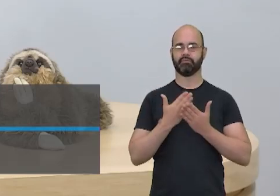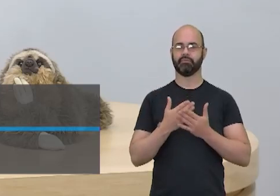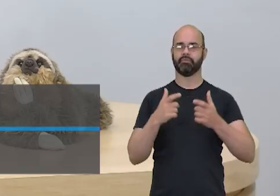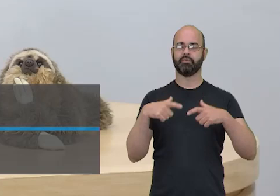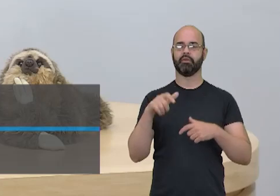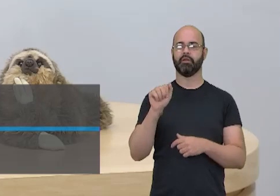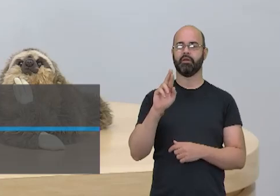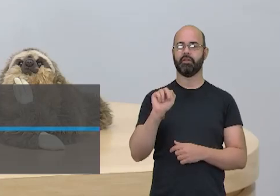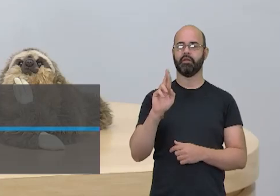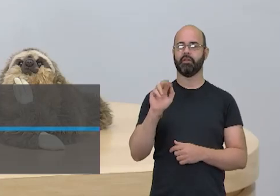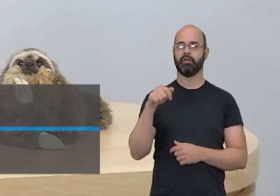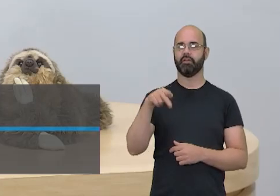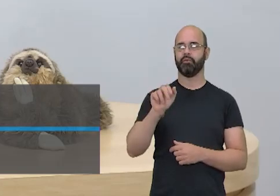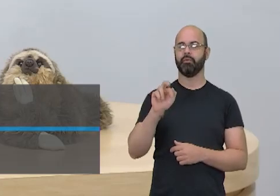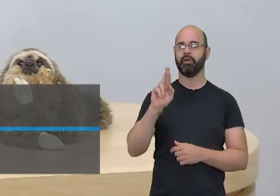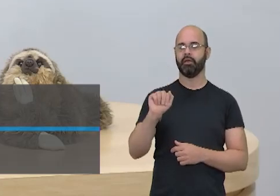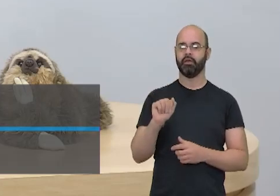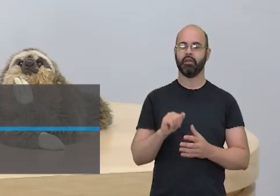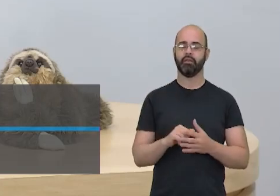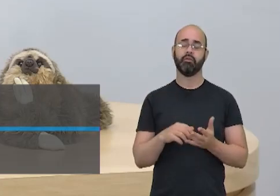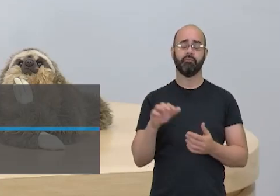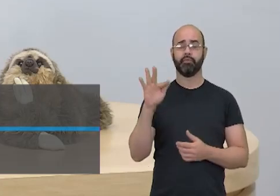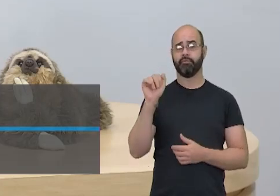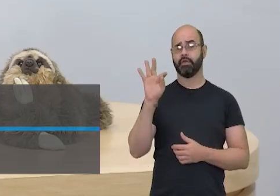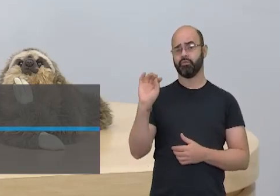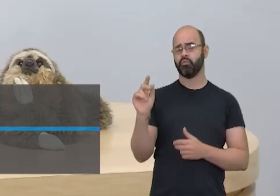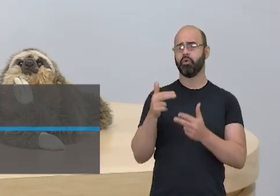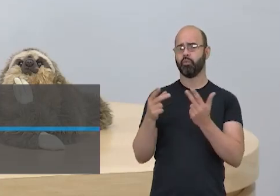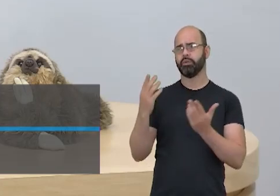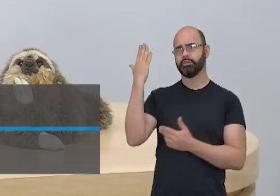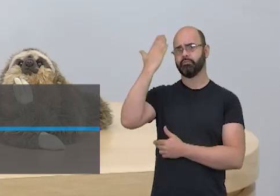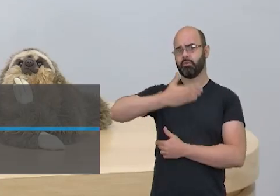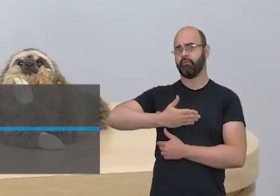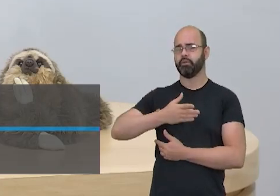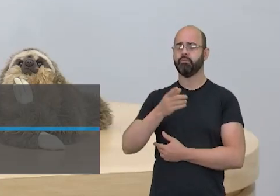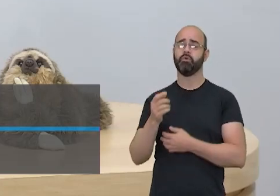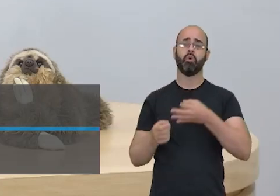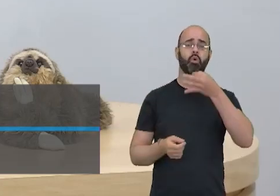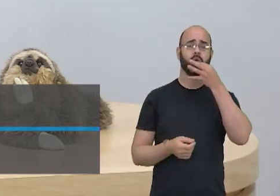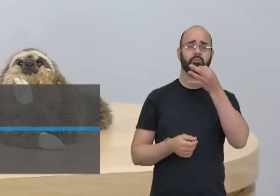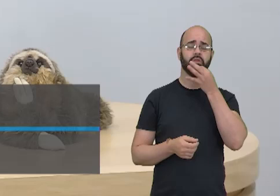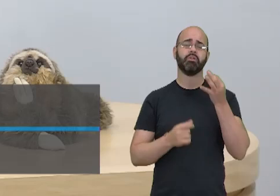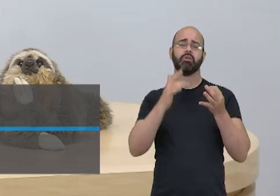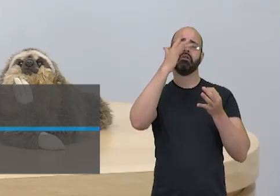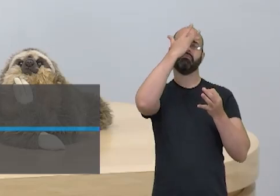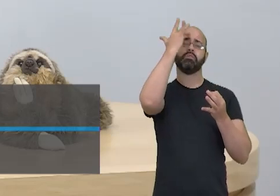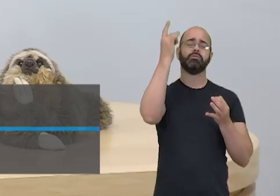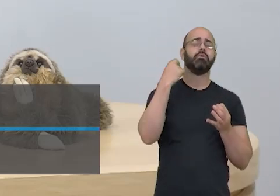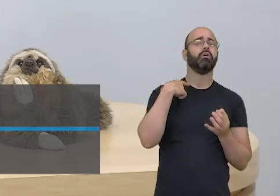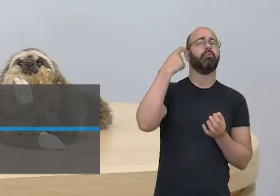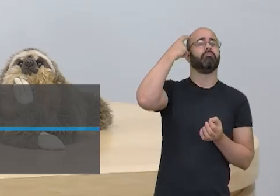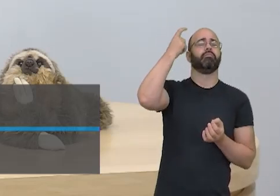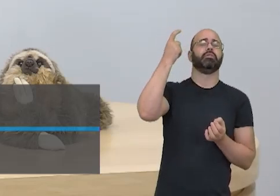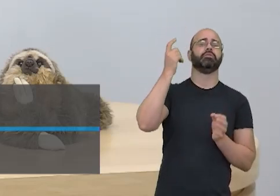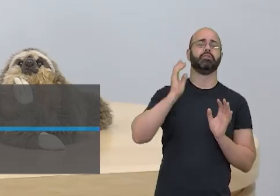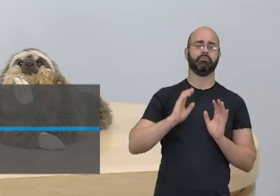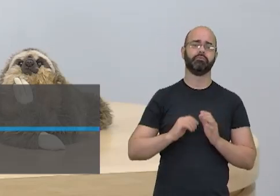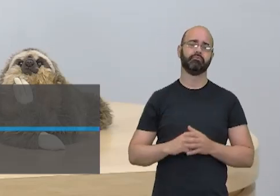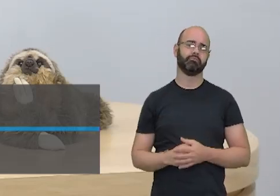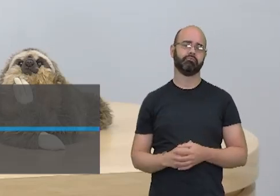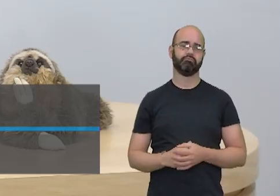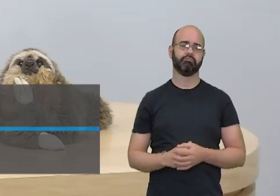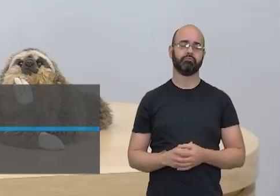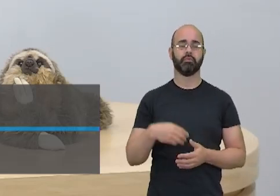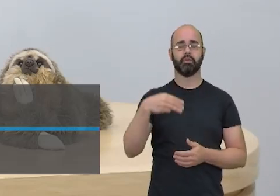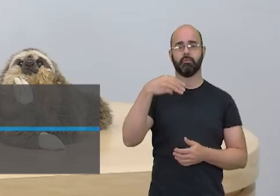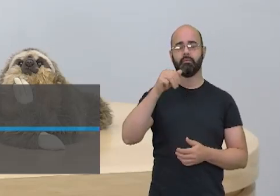Araraquara. Fato, algo que foi comprovado. Opinião é o ponto de vista de uma pessoa. A